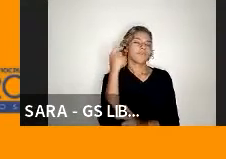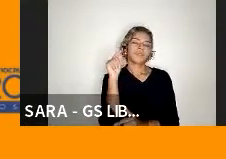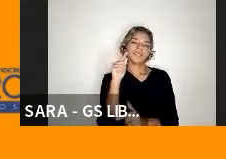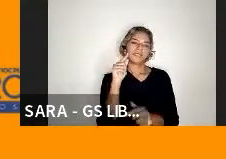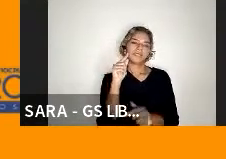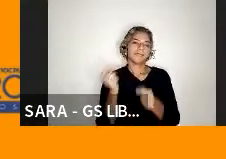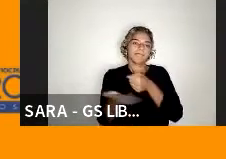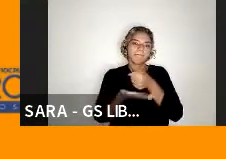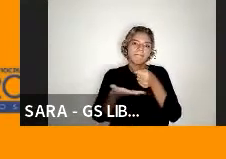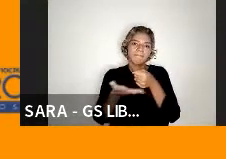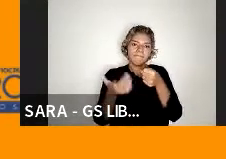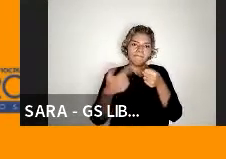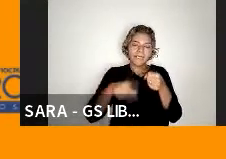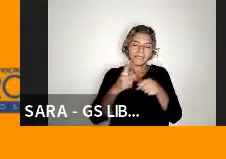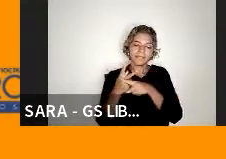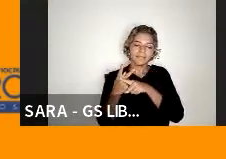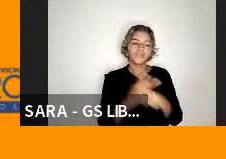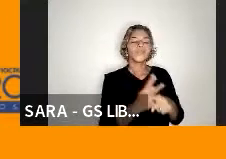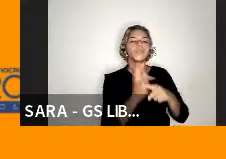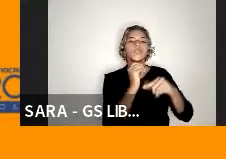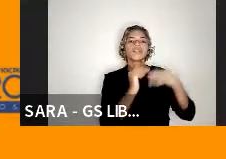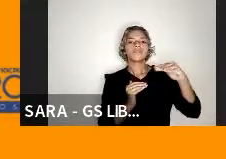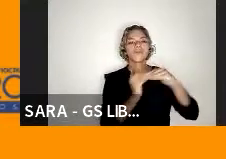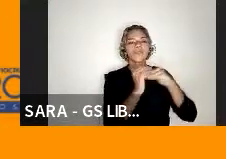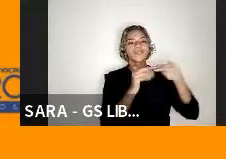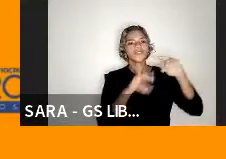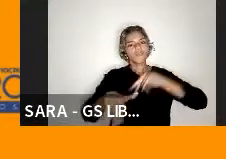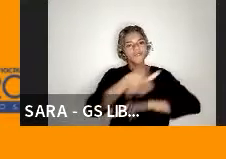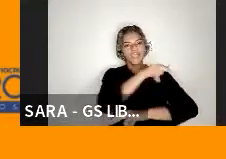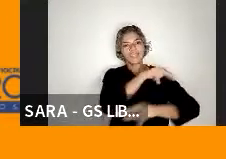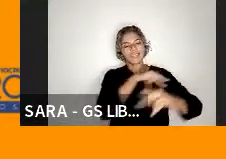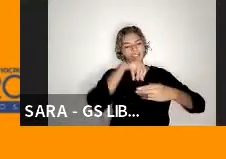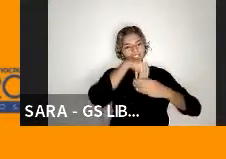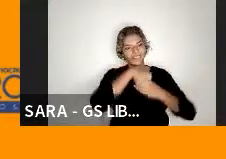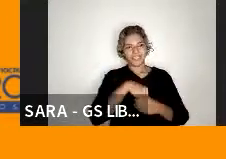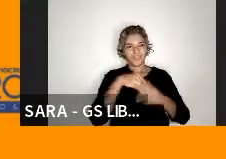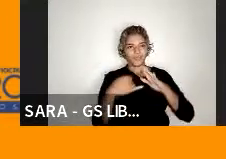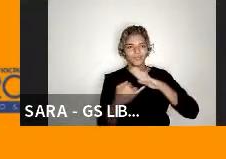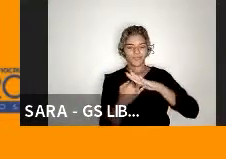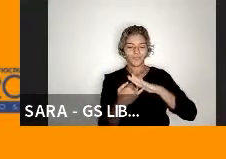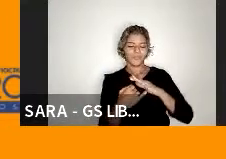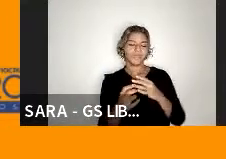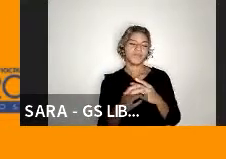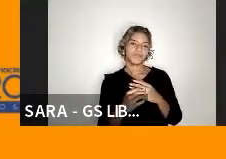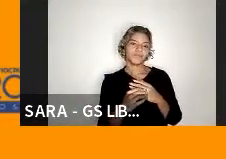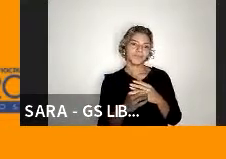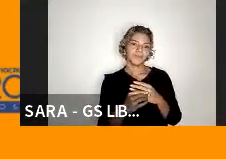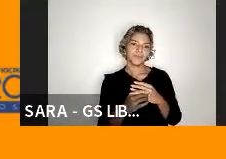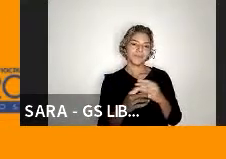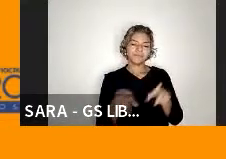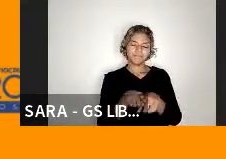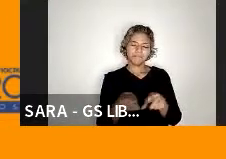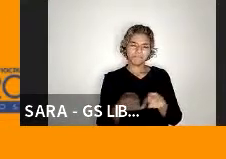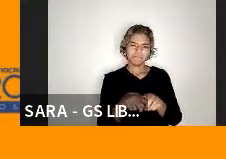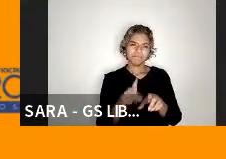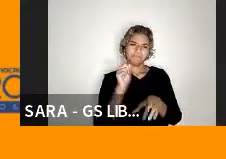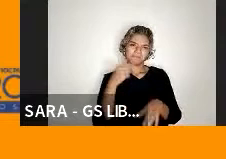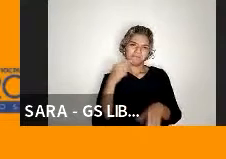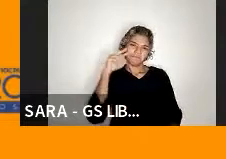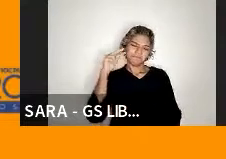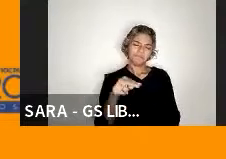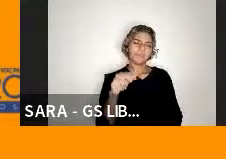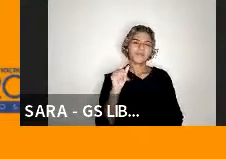políticas pela equidade e diversidade na nossa unidade, na nossa instituição. Do mesmo modo, né? A gente tem feito uma série